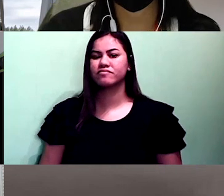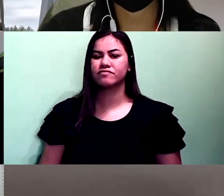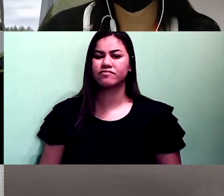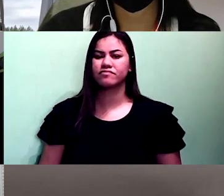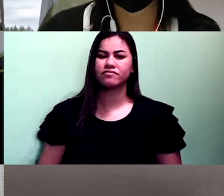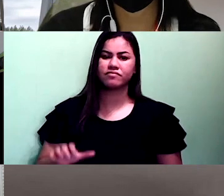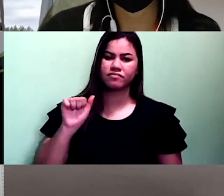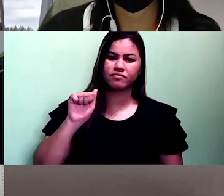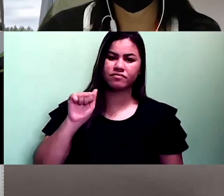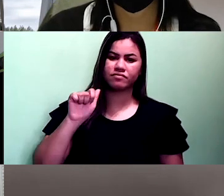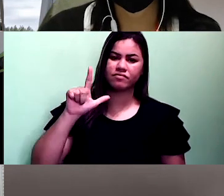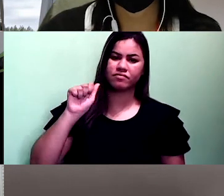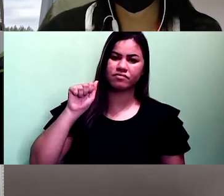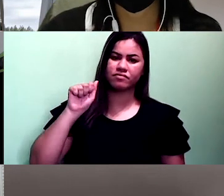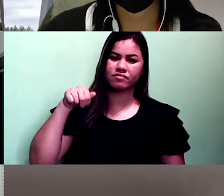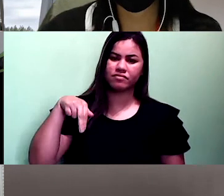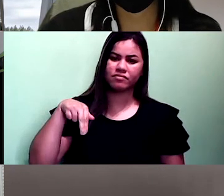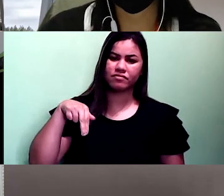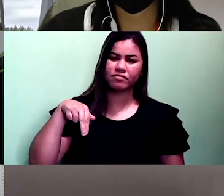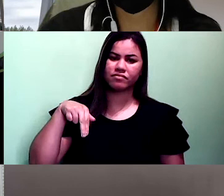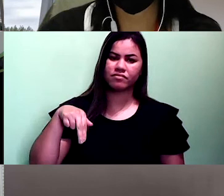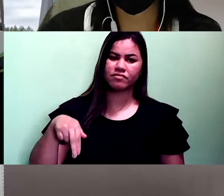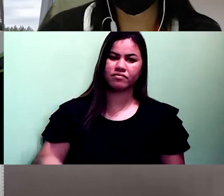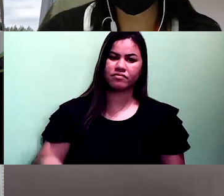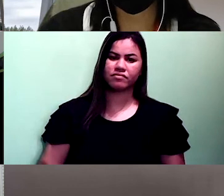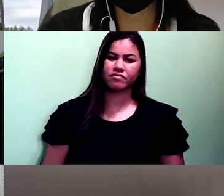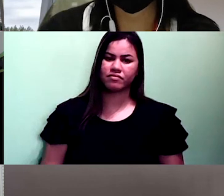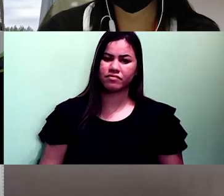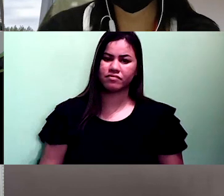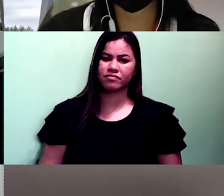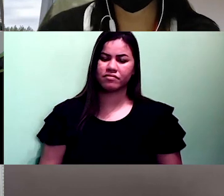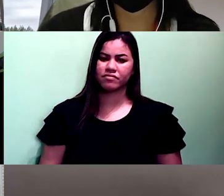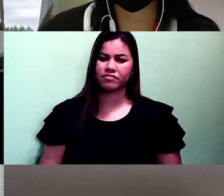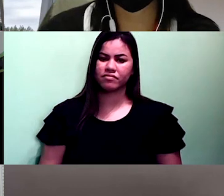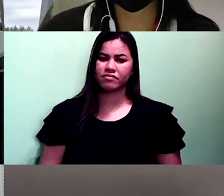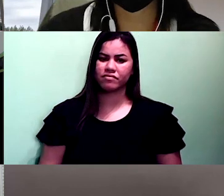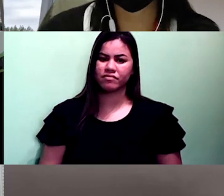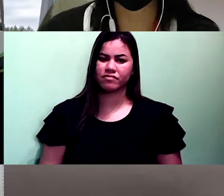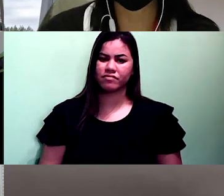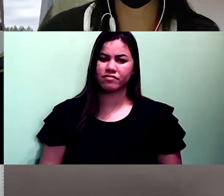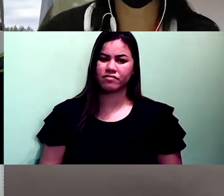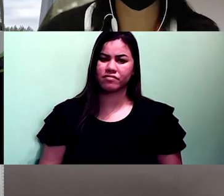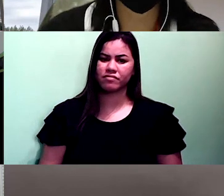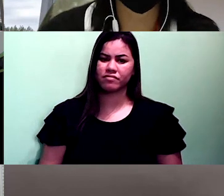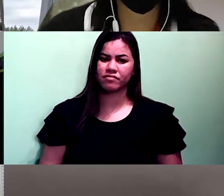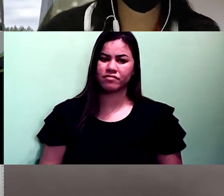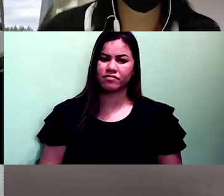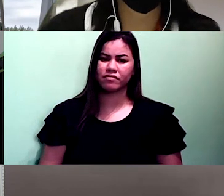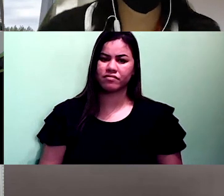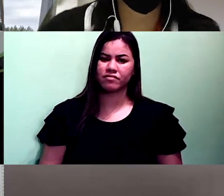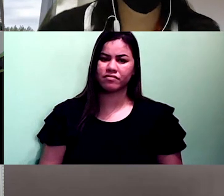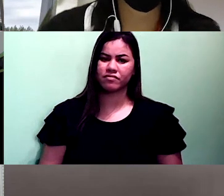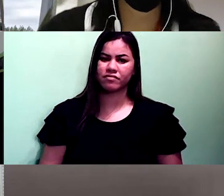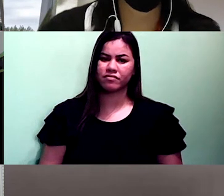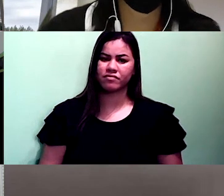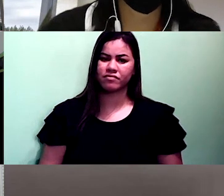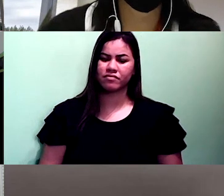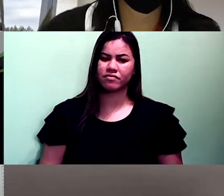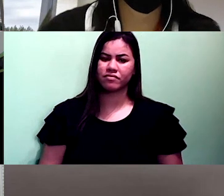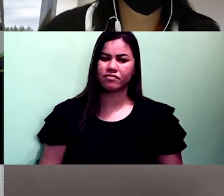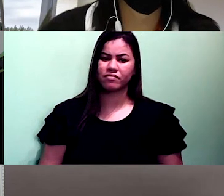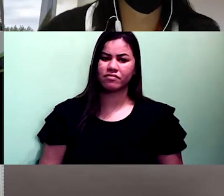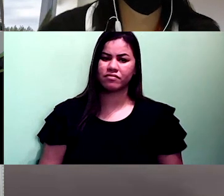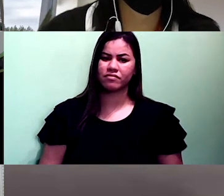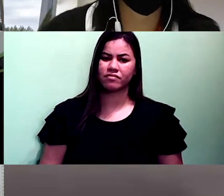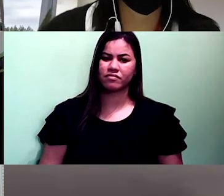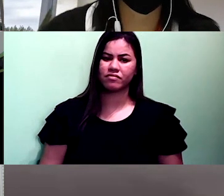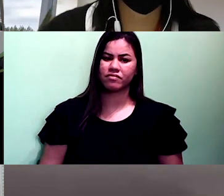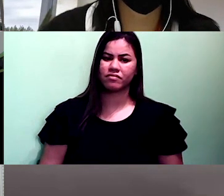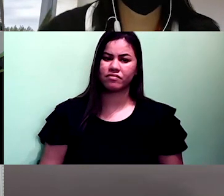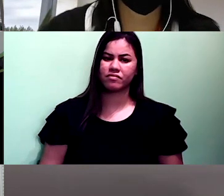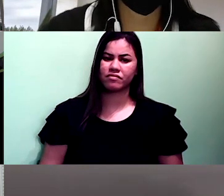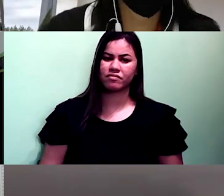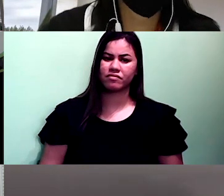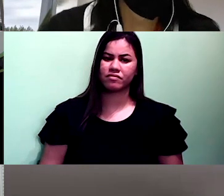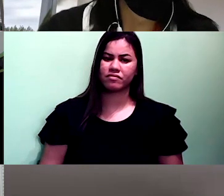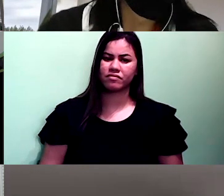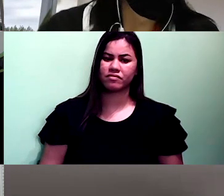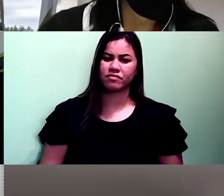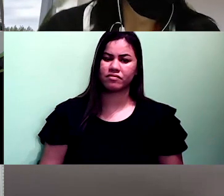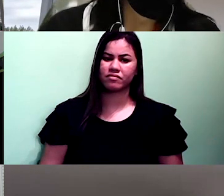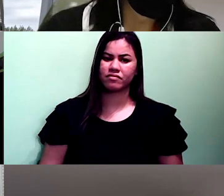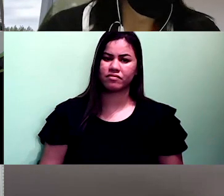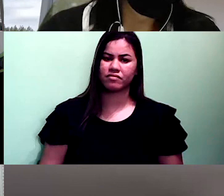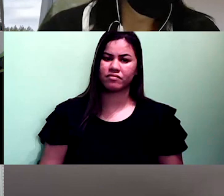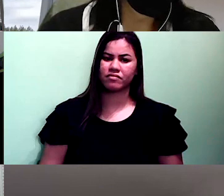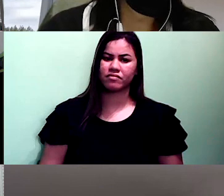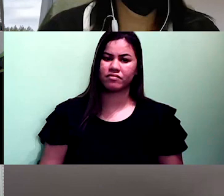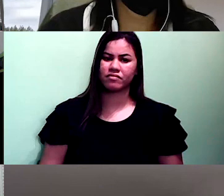Alan tá aí? Está. O Robson do apoio, é isso? Alan Robson José, estado aí.